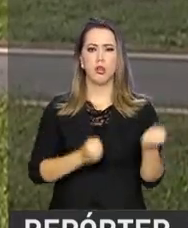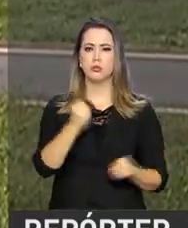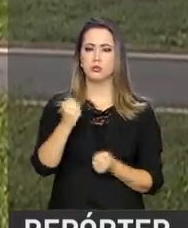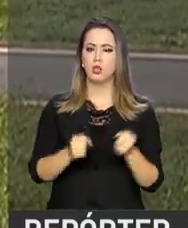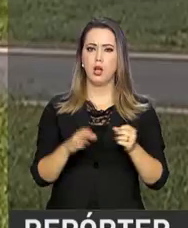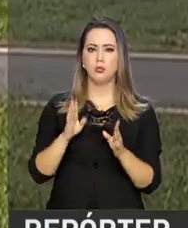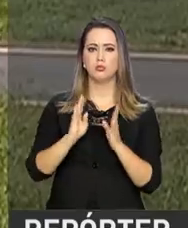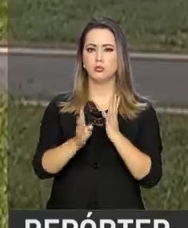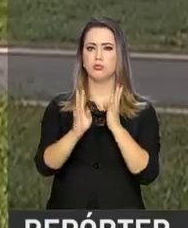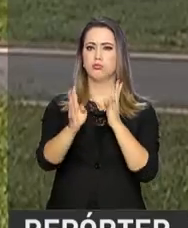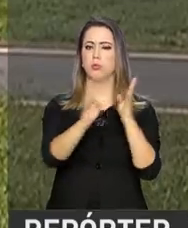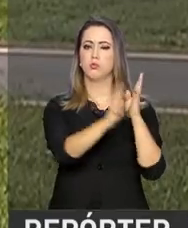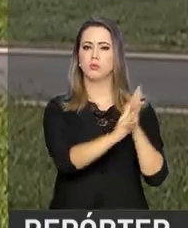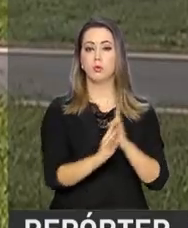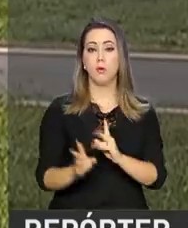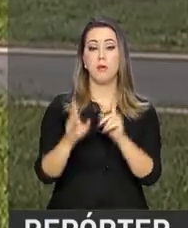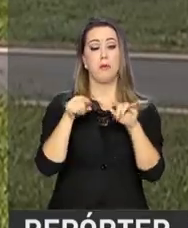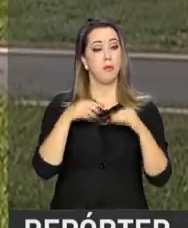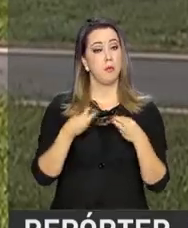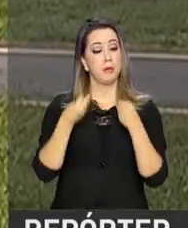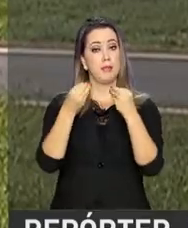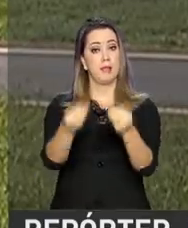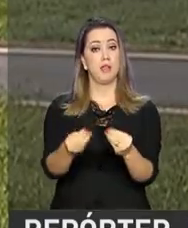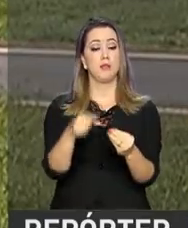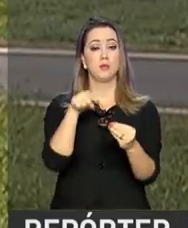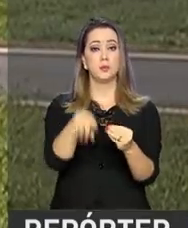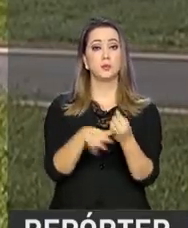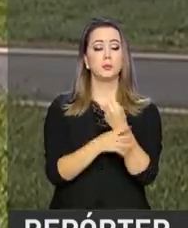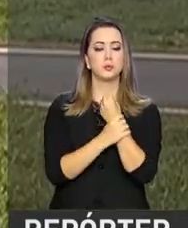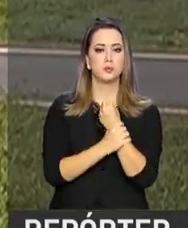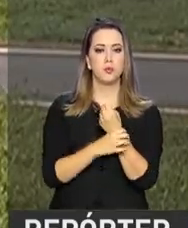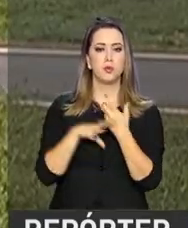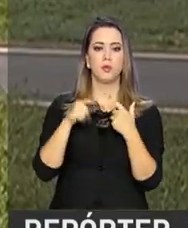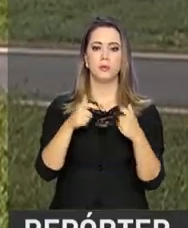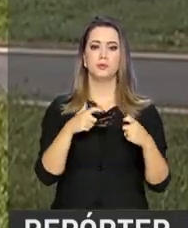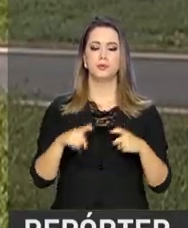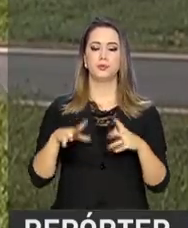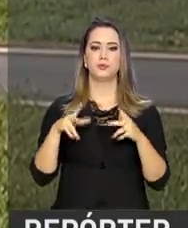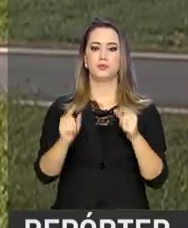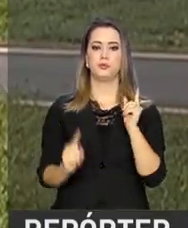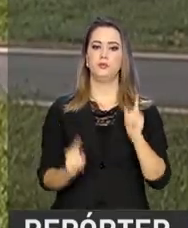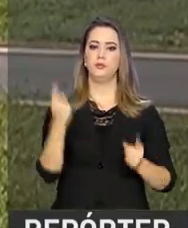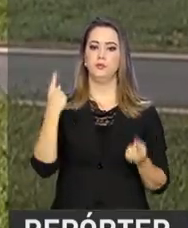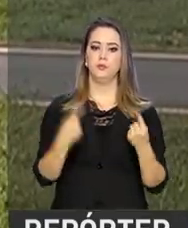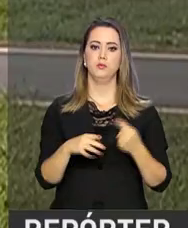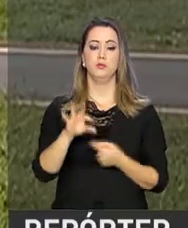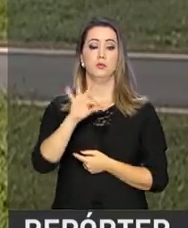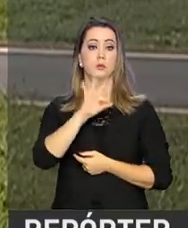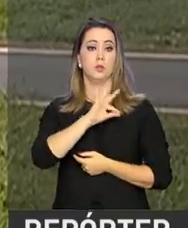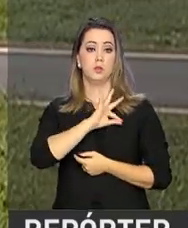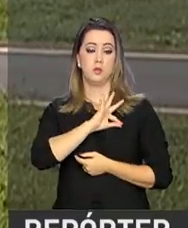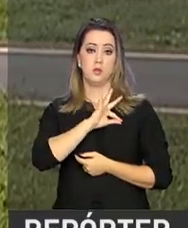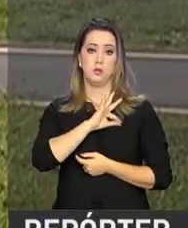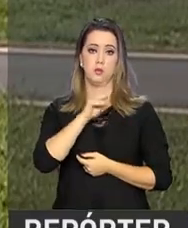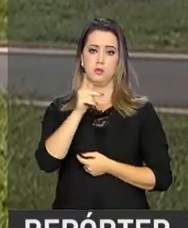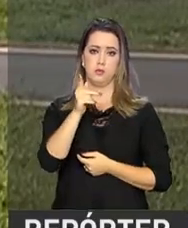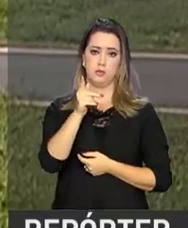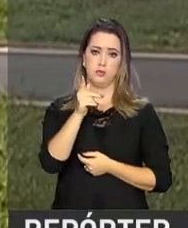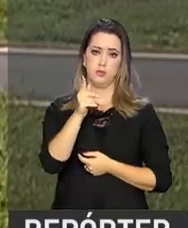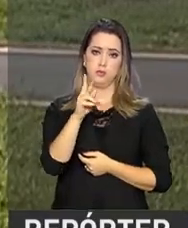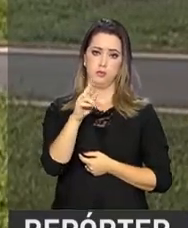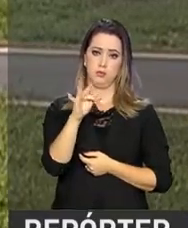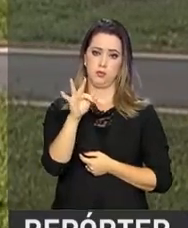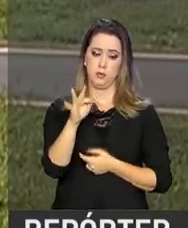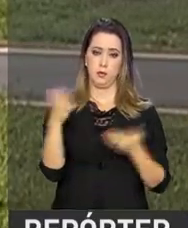para garantir a segurança em todas as estradas federais durante o carnaval, a Polícia Rodoviária Federal começa hoje, vai